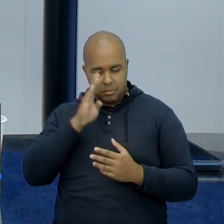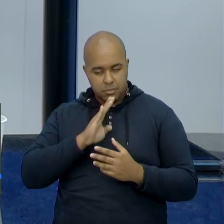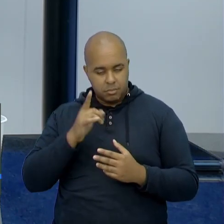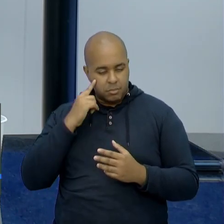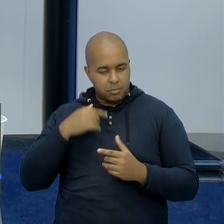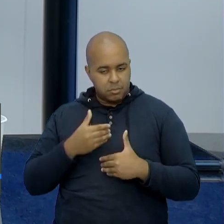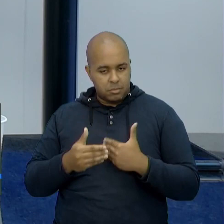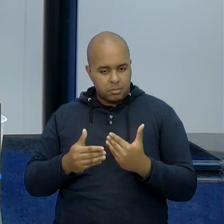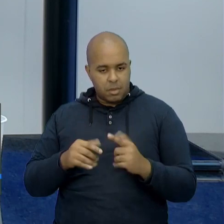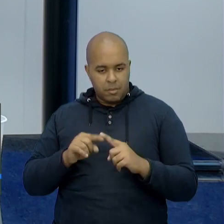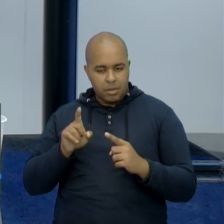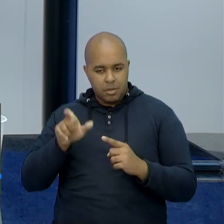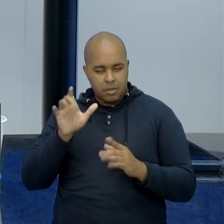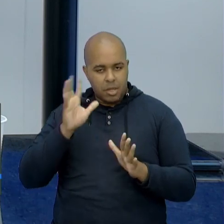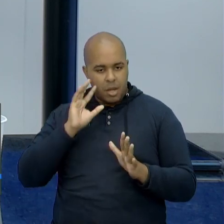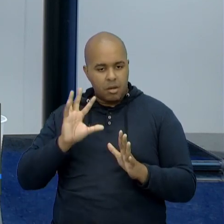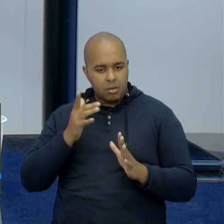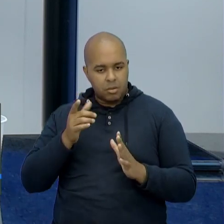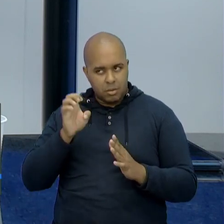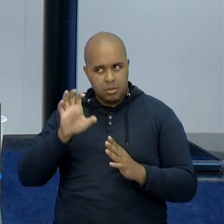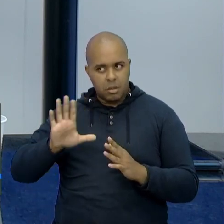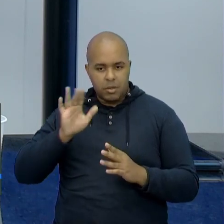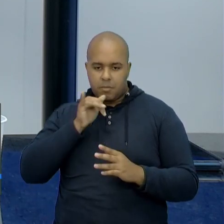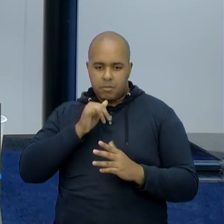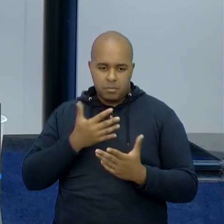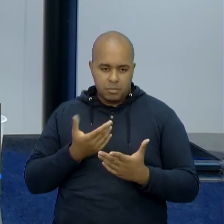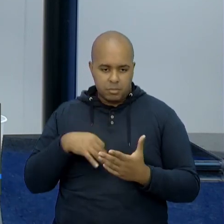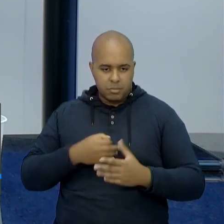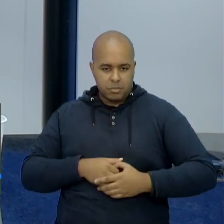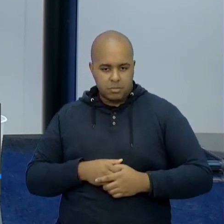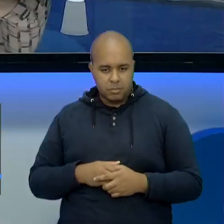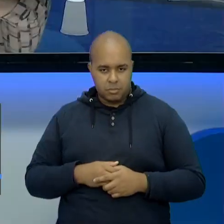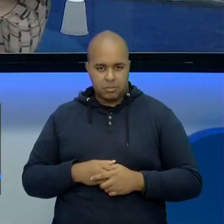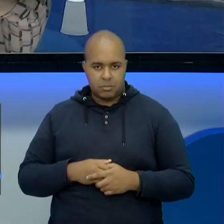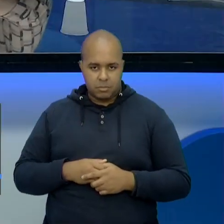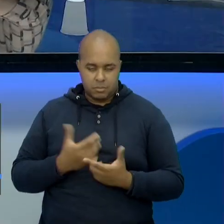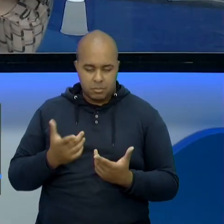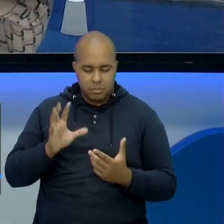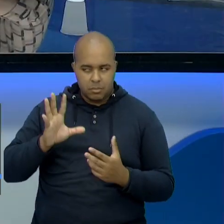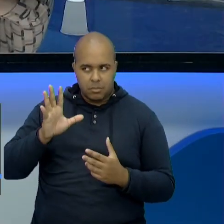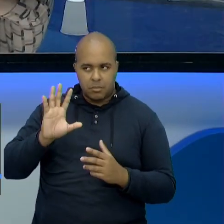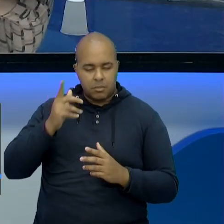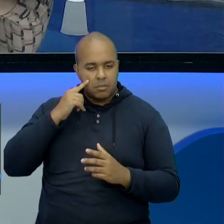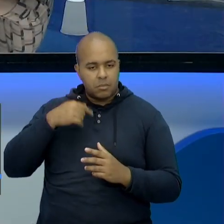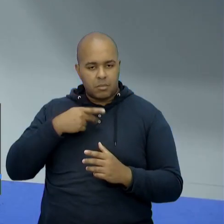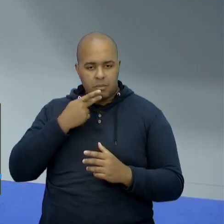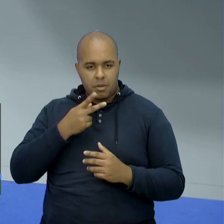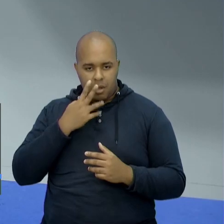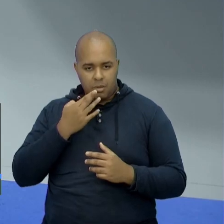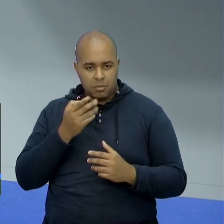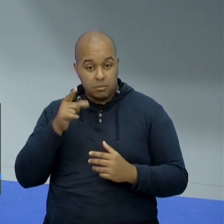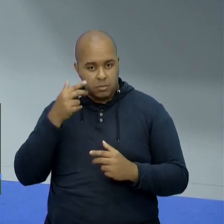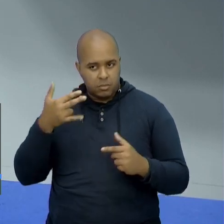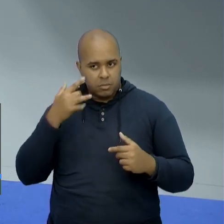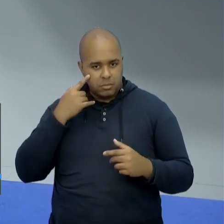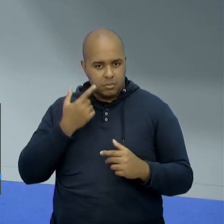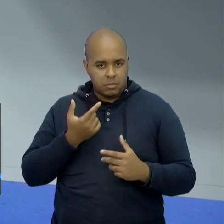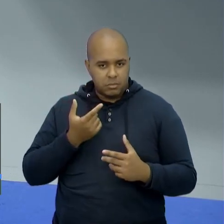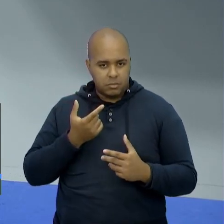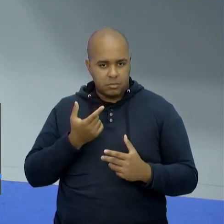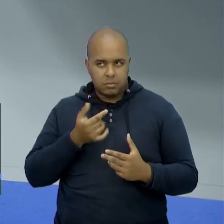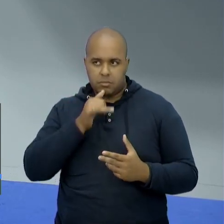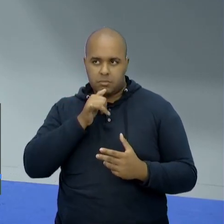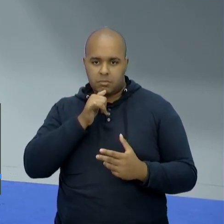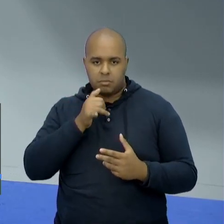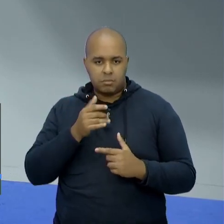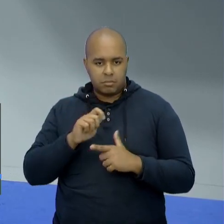está engatinhando, mas isso já aconteceu na Europa, por exemplo. Sim, sim. Né? Eu acho, uma coisa que eu vi, por